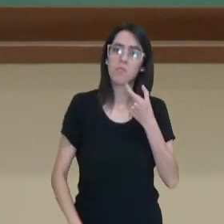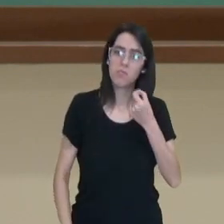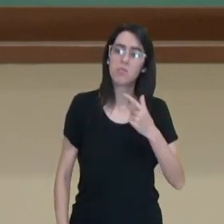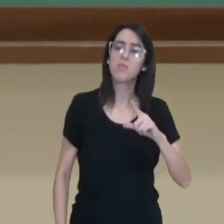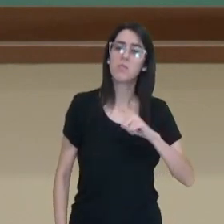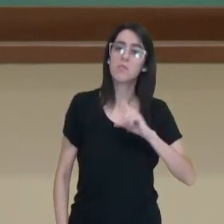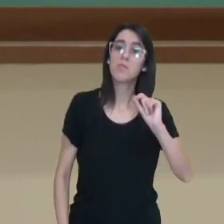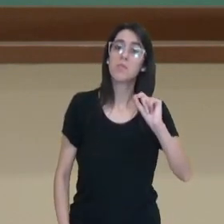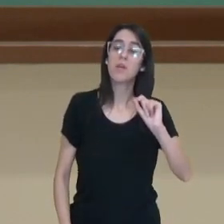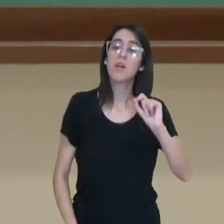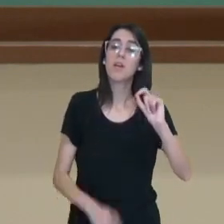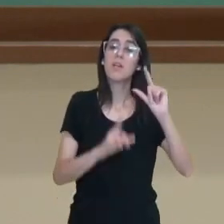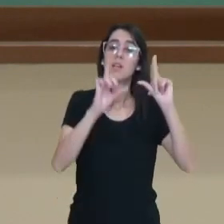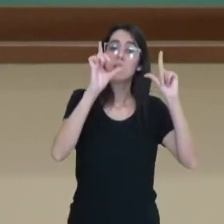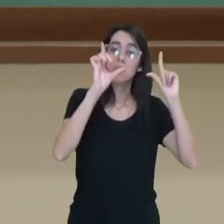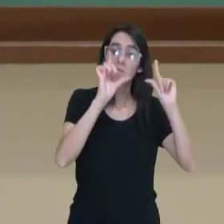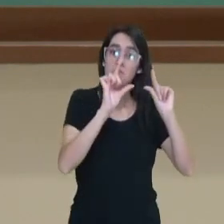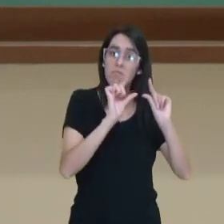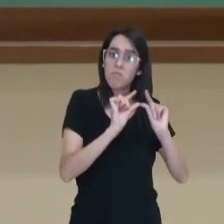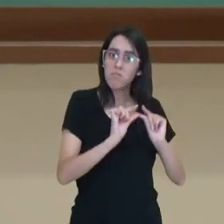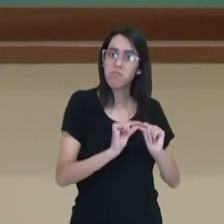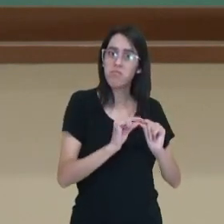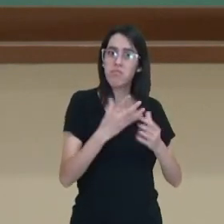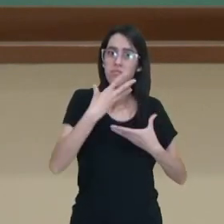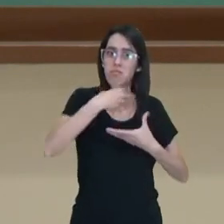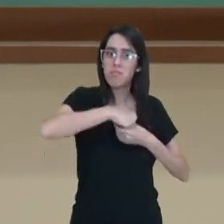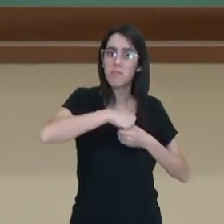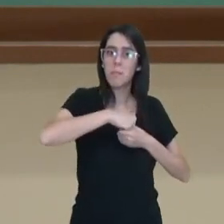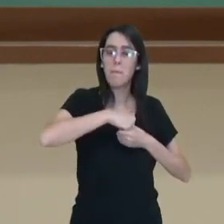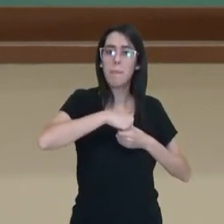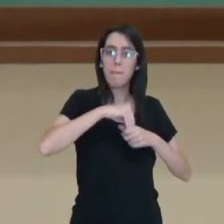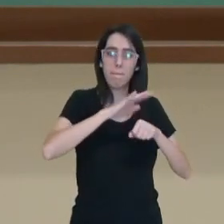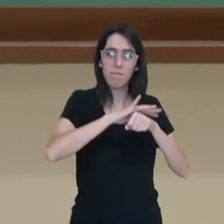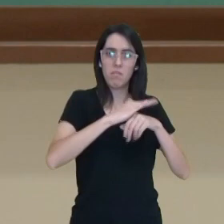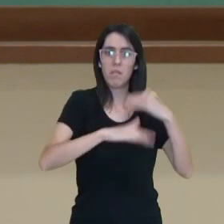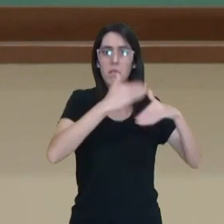para diminuir as chances, por exemplo, da doença